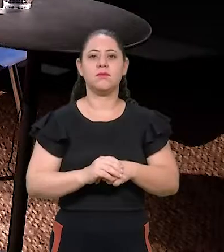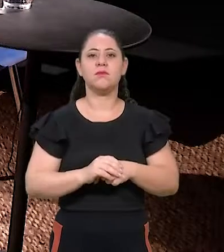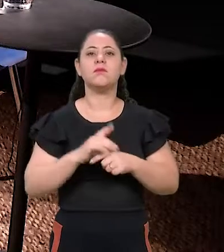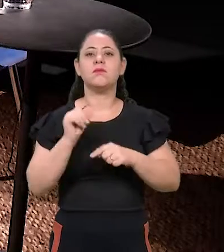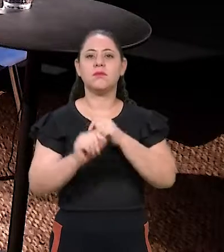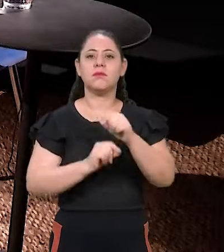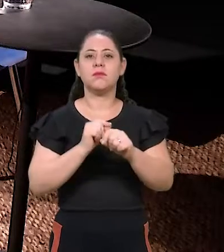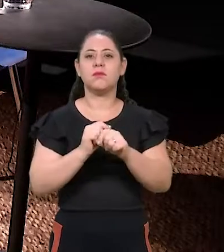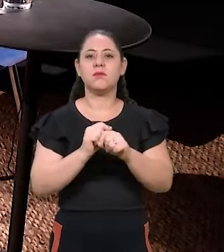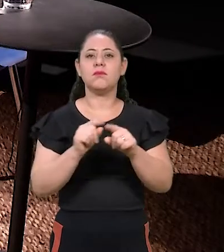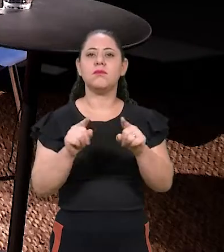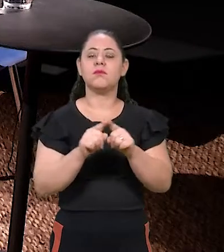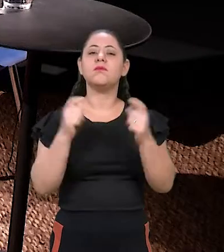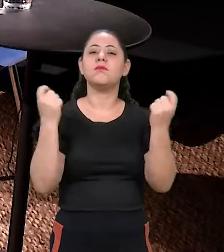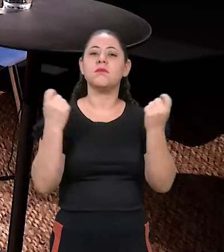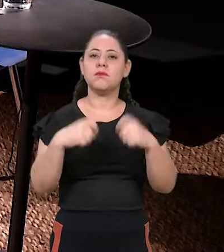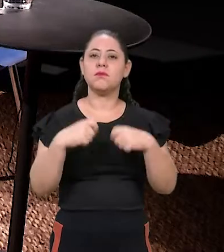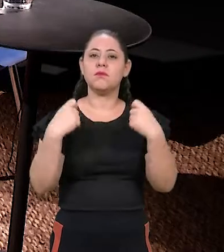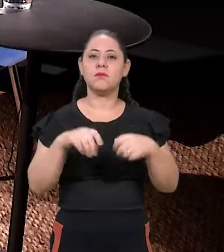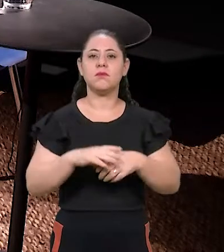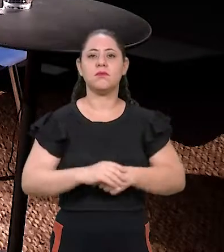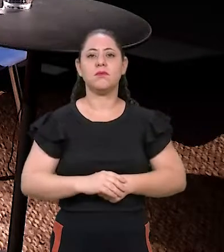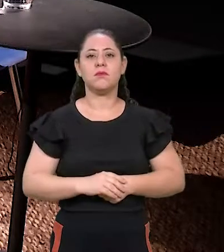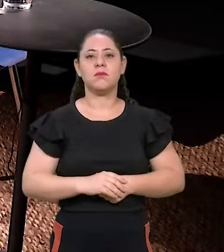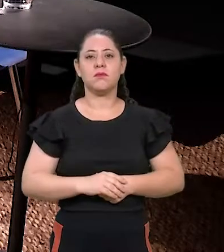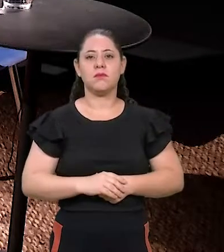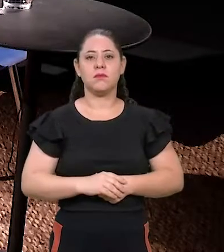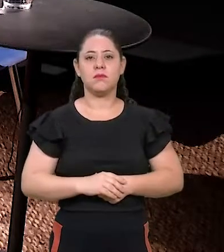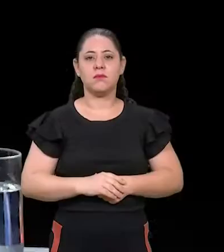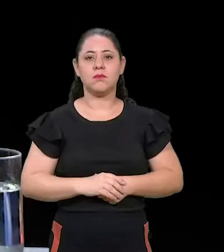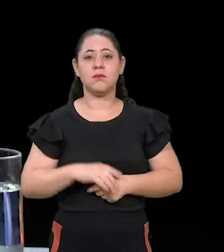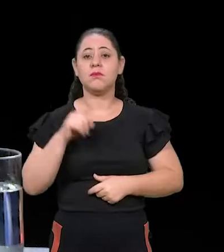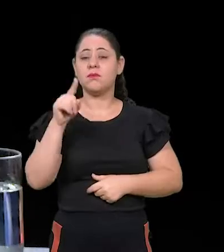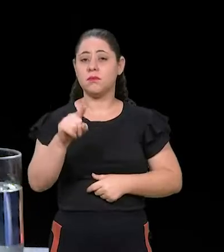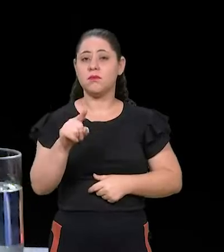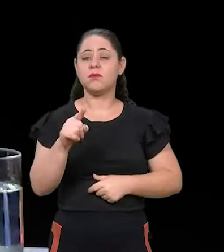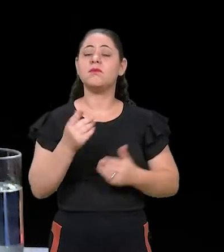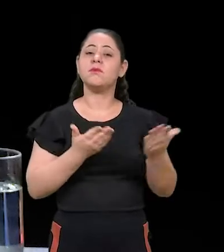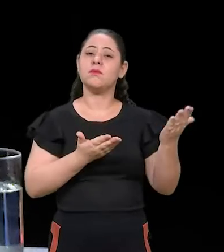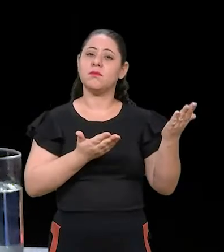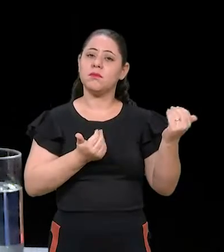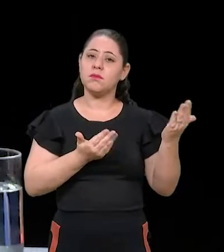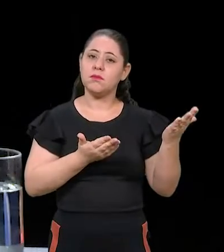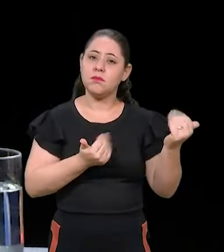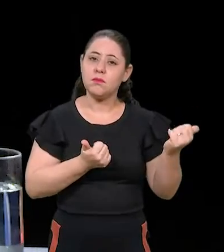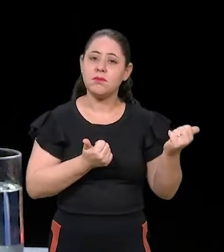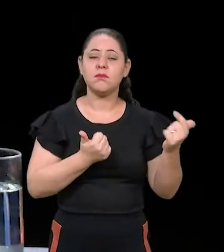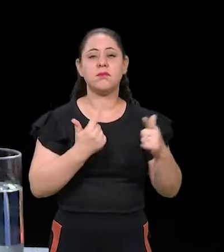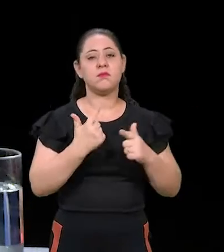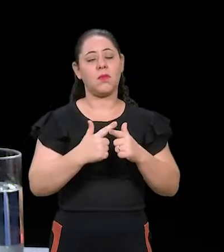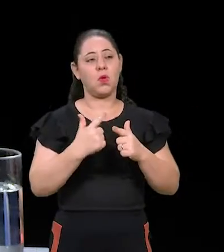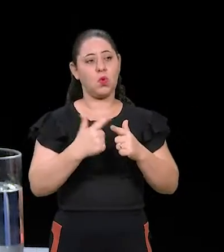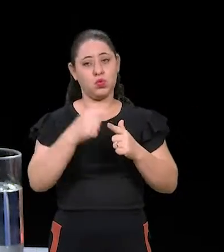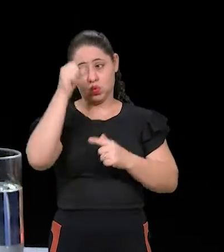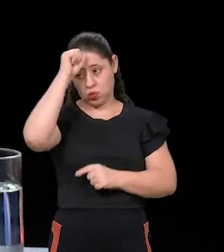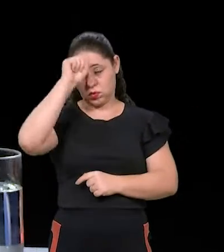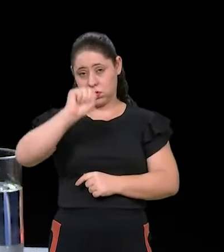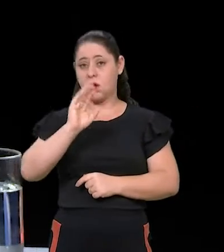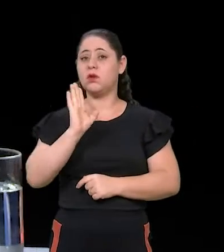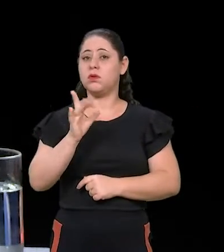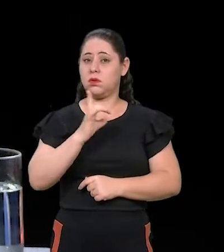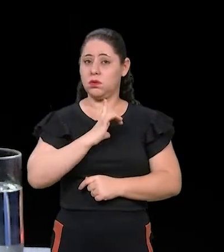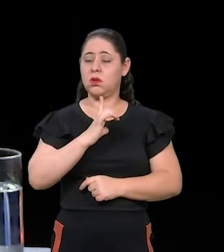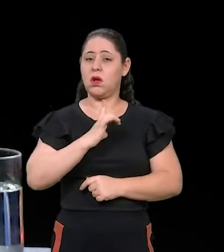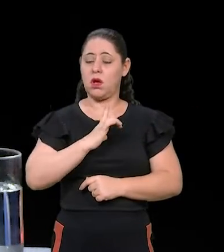lá do Marcelo Bertoni, o Maurício Saito e o Frederico. Você é bastante jovem, né, por ser assim tão bem sucedido,